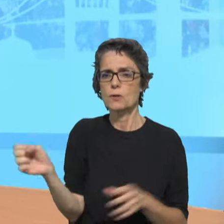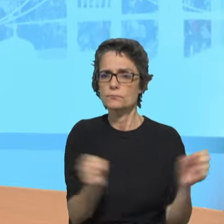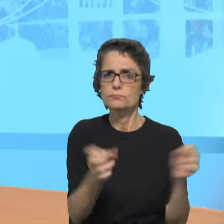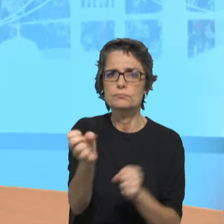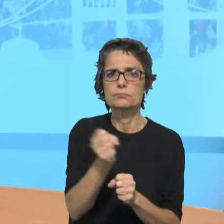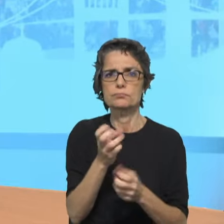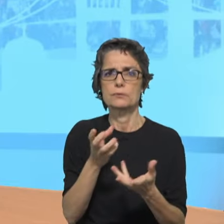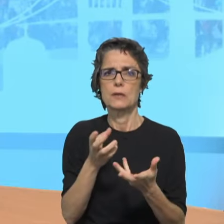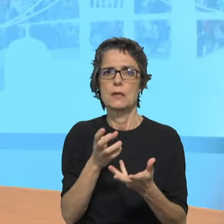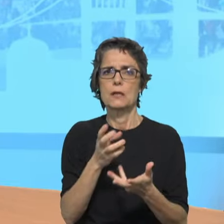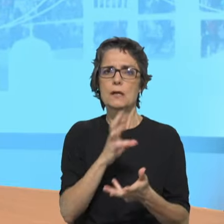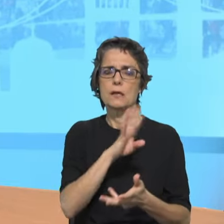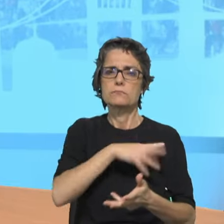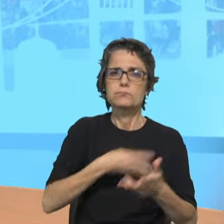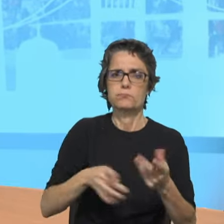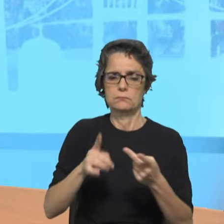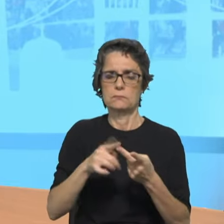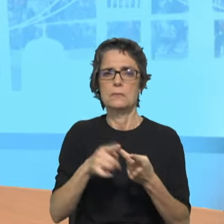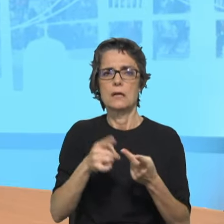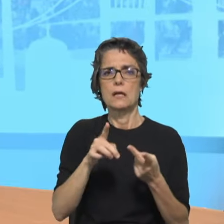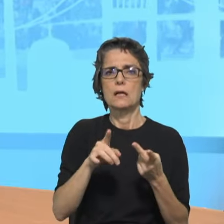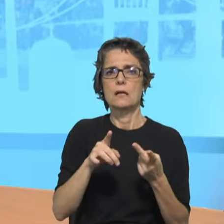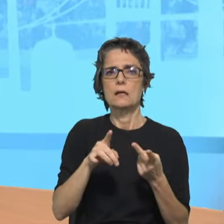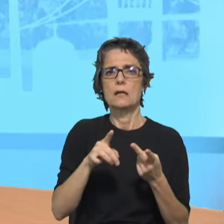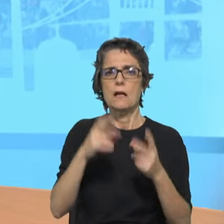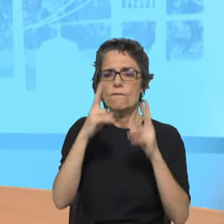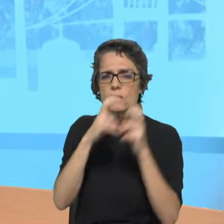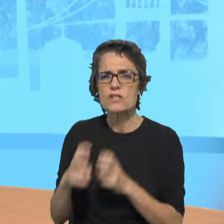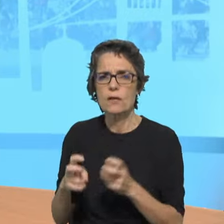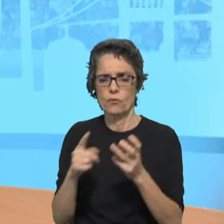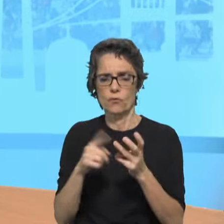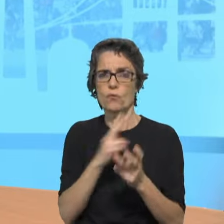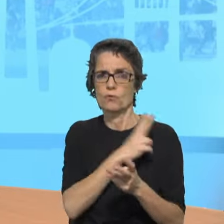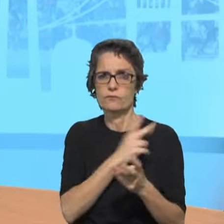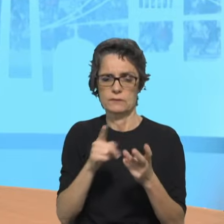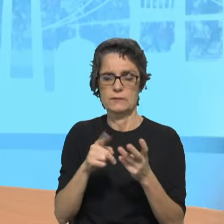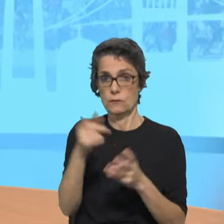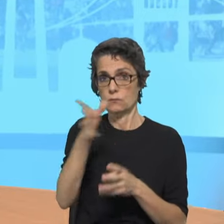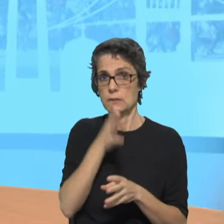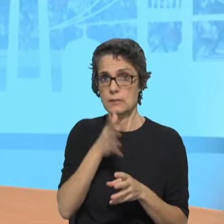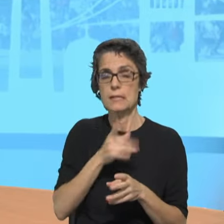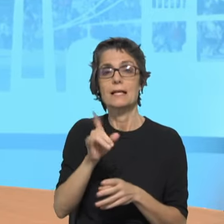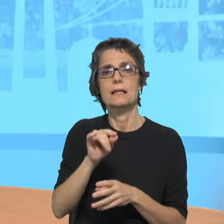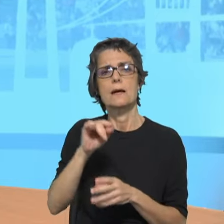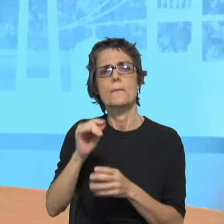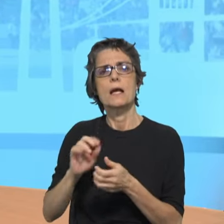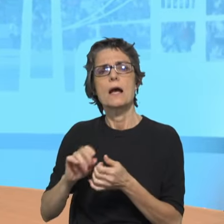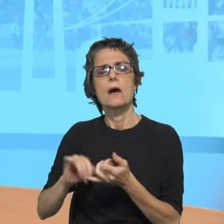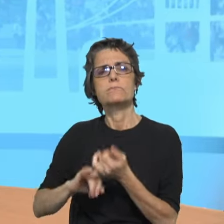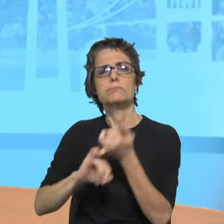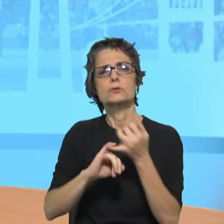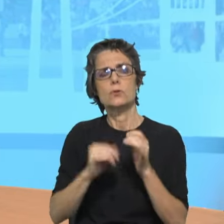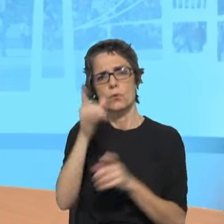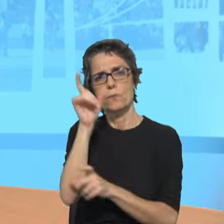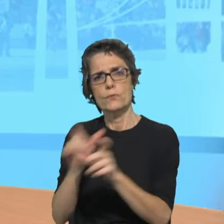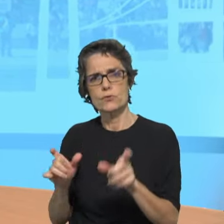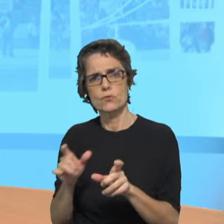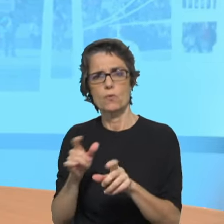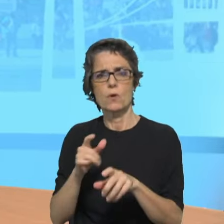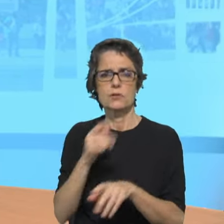como referiste. Vamos ouvir falar de uma cooperativa que apoia pessoas com deficiência, vai juntar também a política